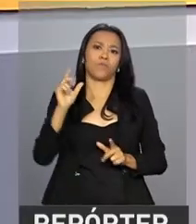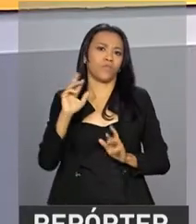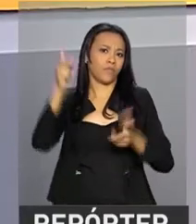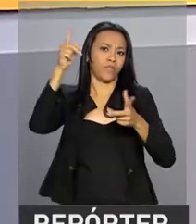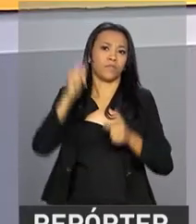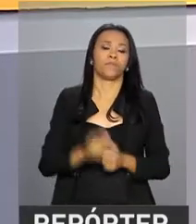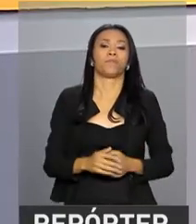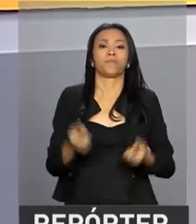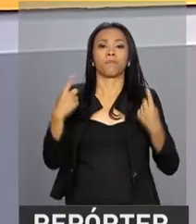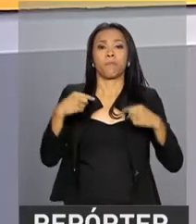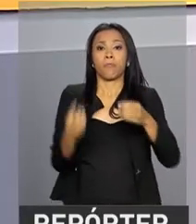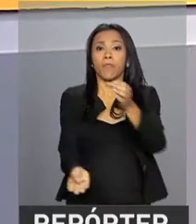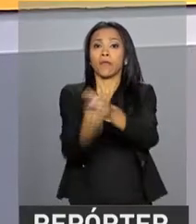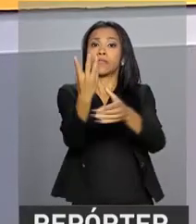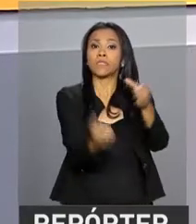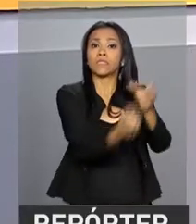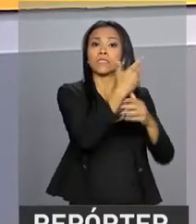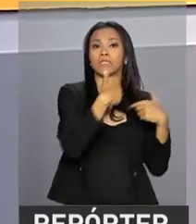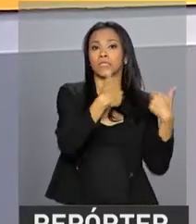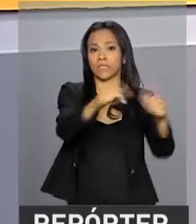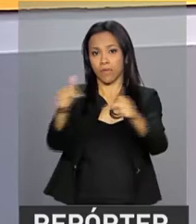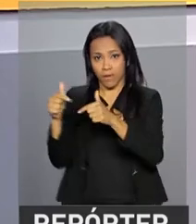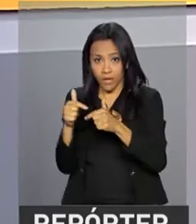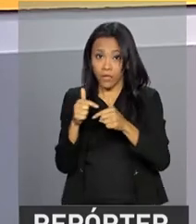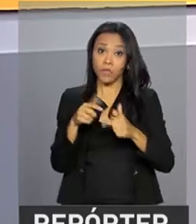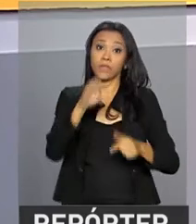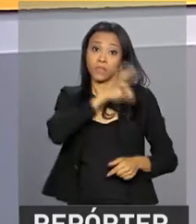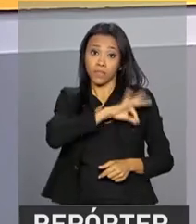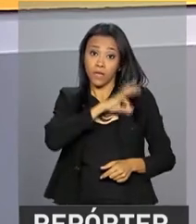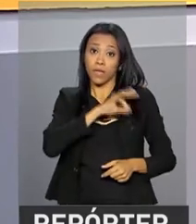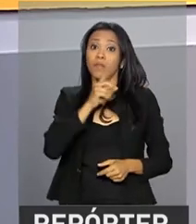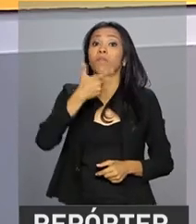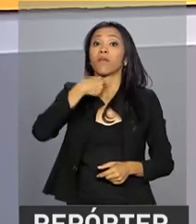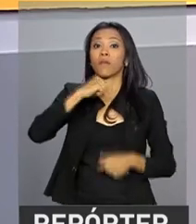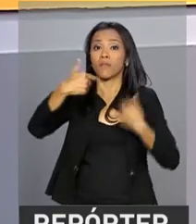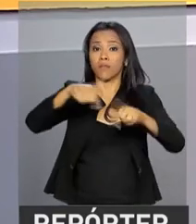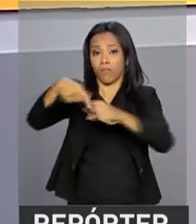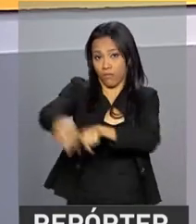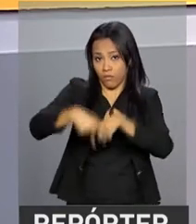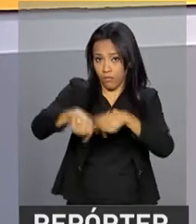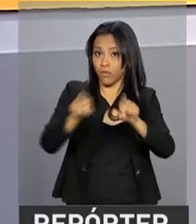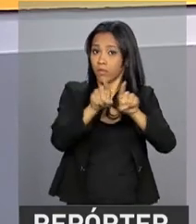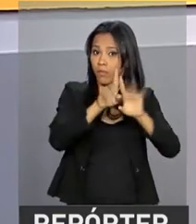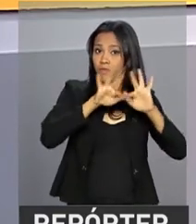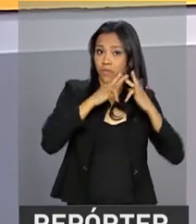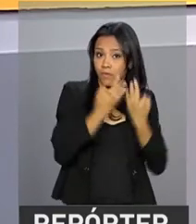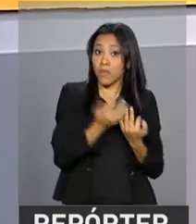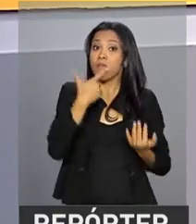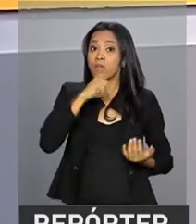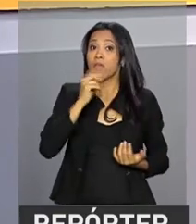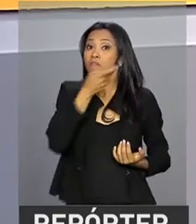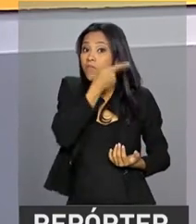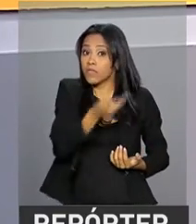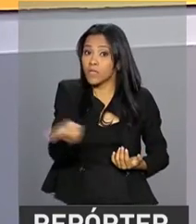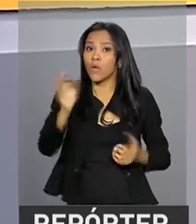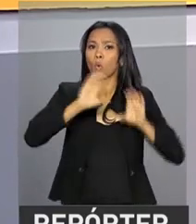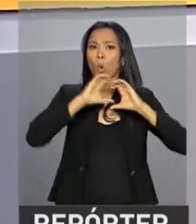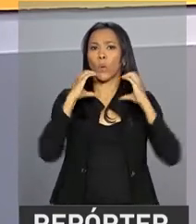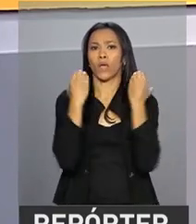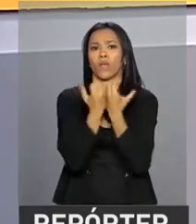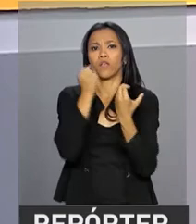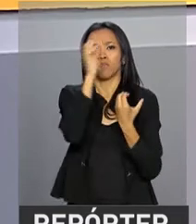Geração de emprego e renda para agricultores familiares. Nesta semana, quem foi visitar aqui em Brasília o Congresso Brasileiro